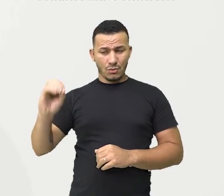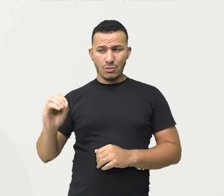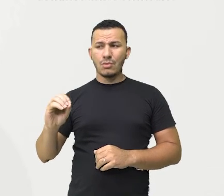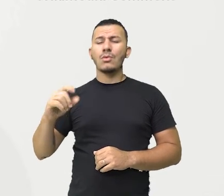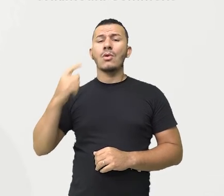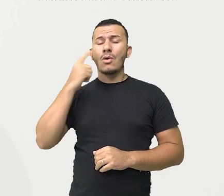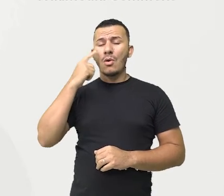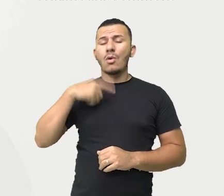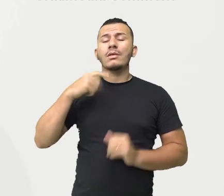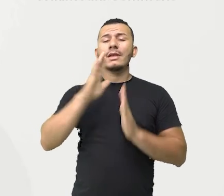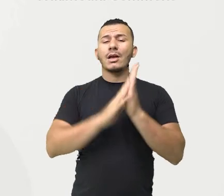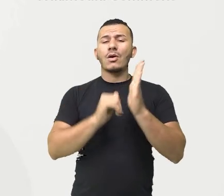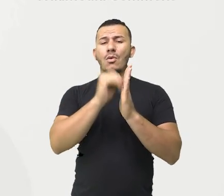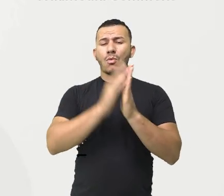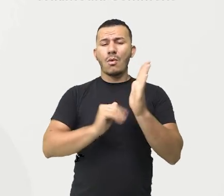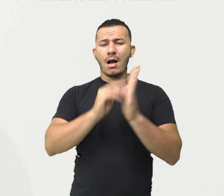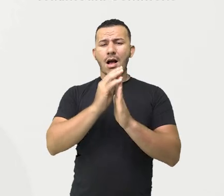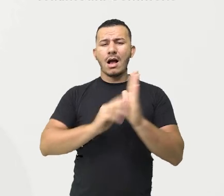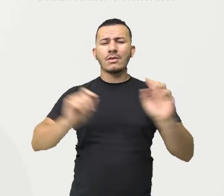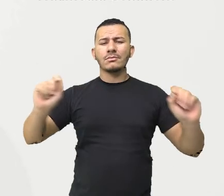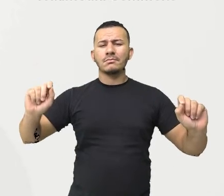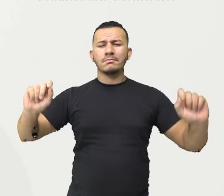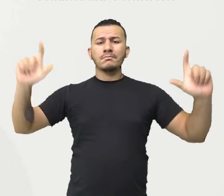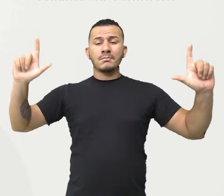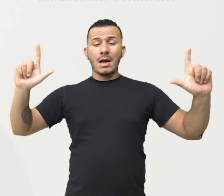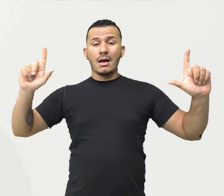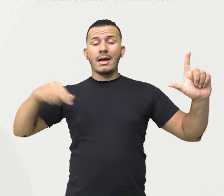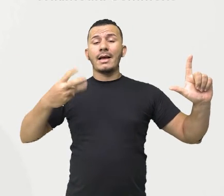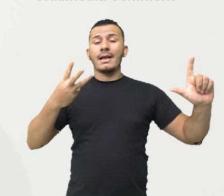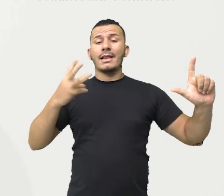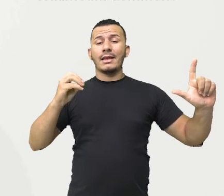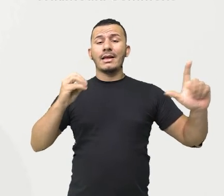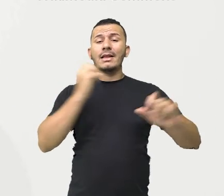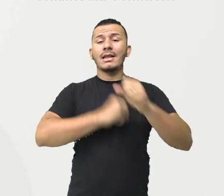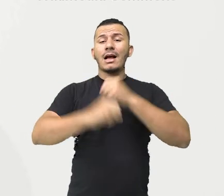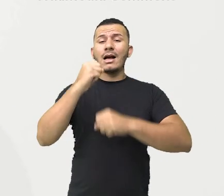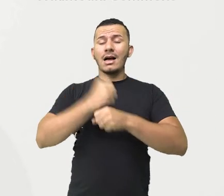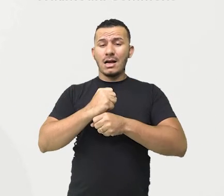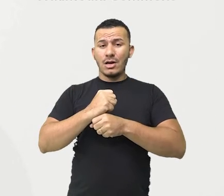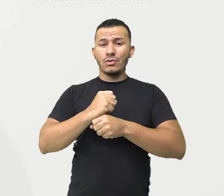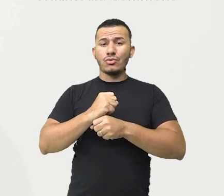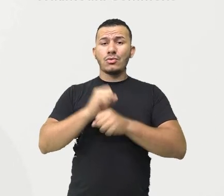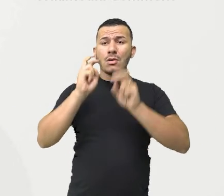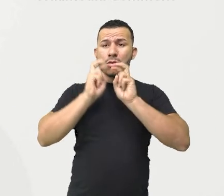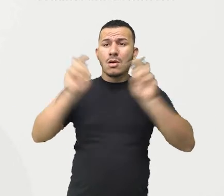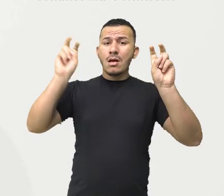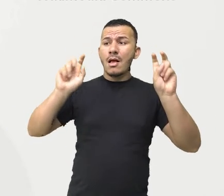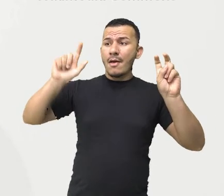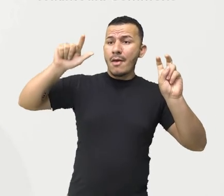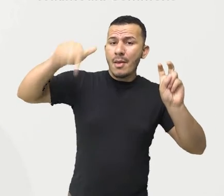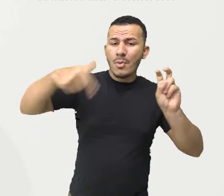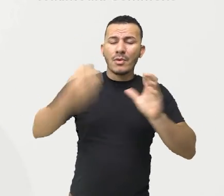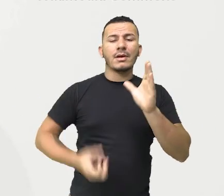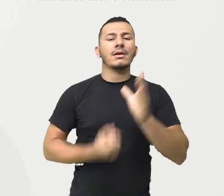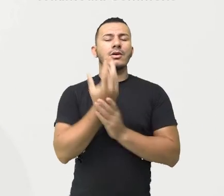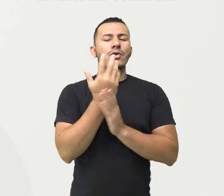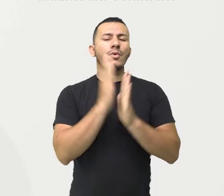feito 30 anos depois do Grito do Ipiranga. E tem alguns detalhes neles, vamos